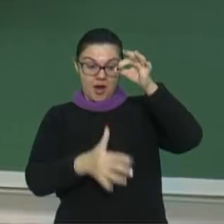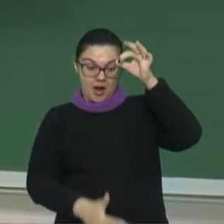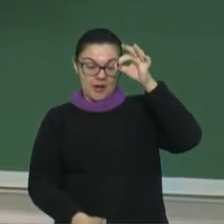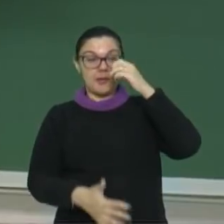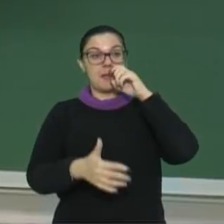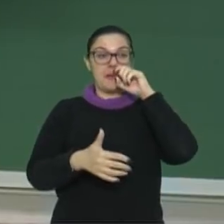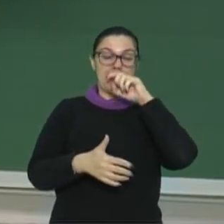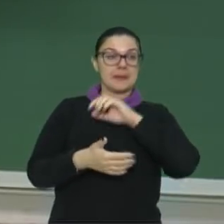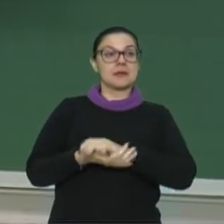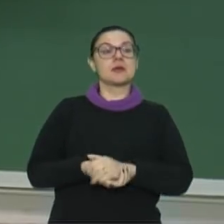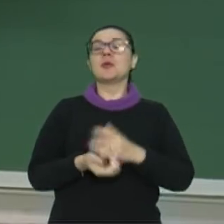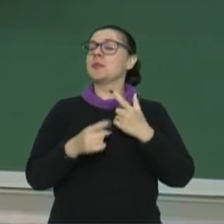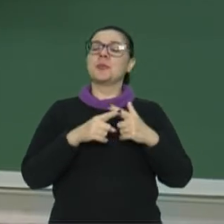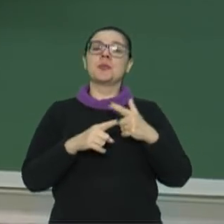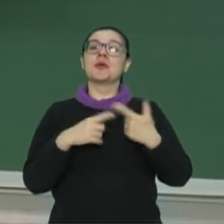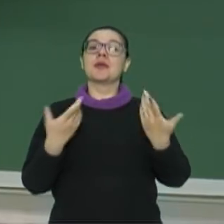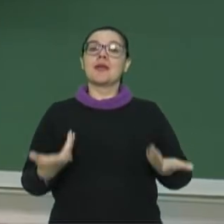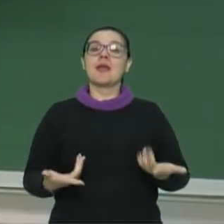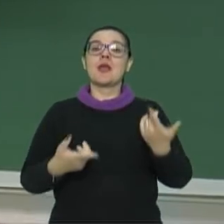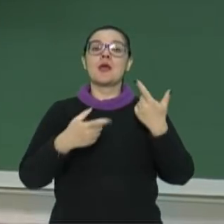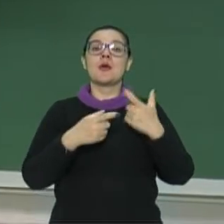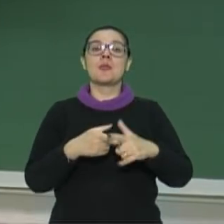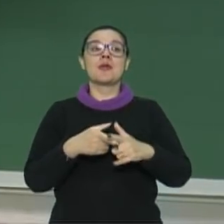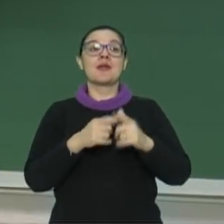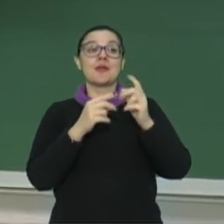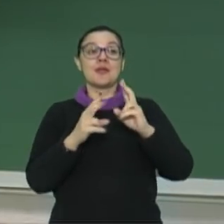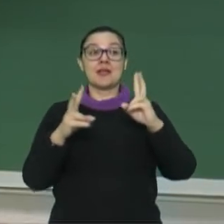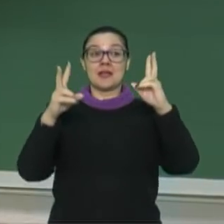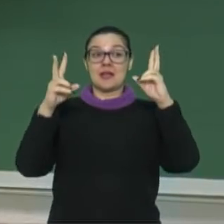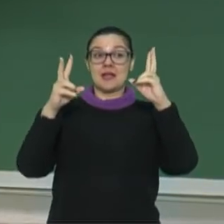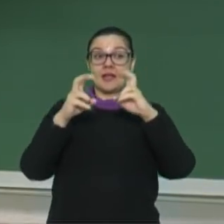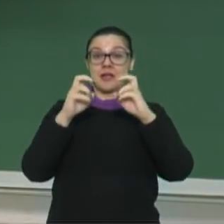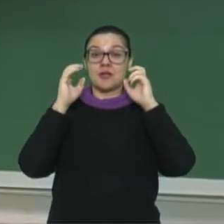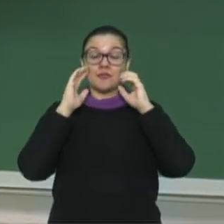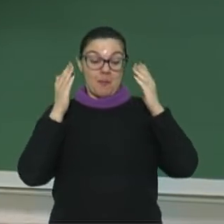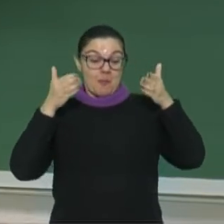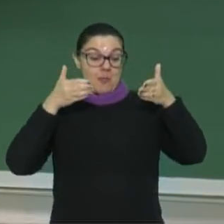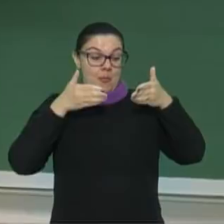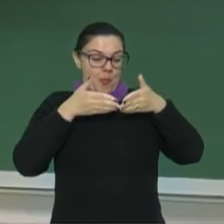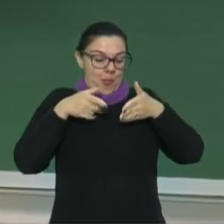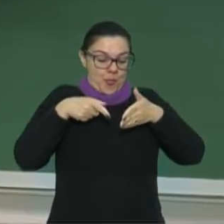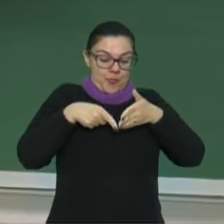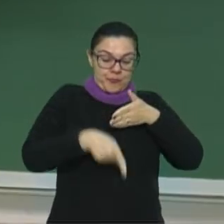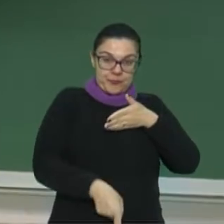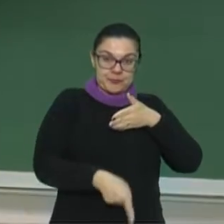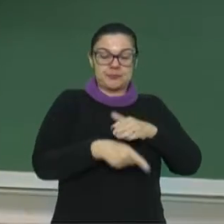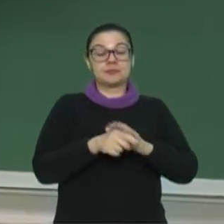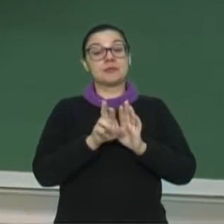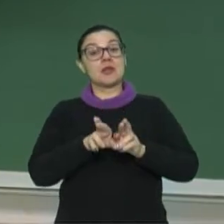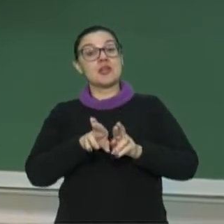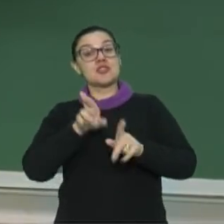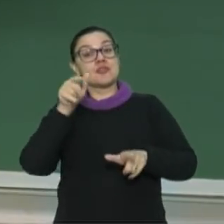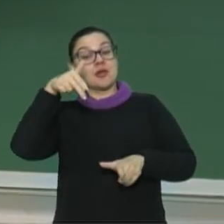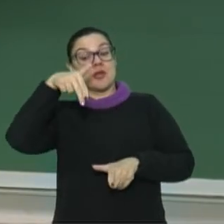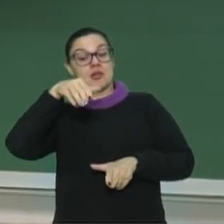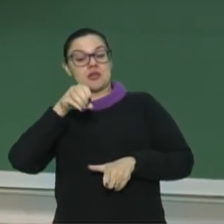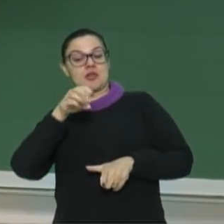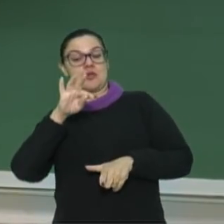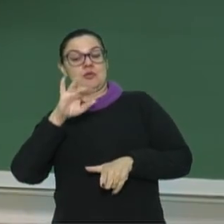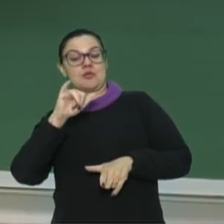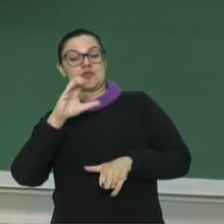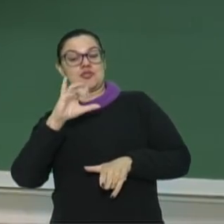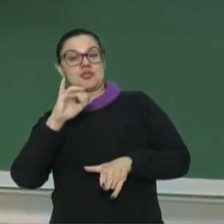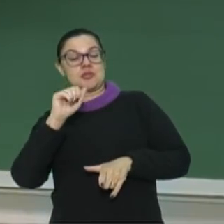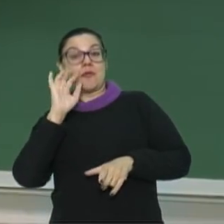que ela é mais longa. Por quê? Porque eu tenho o tema um pouco mais aprofundado. Diferente da notícia, que vai trazer